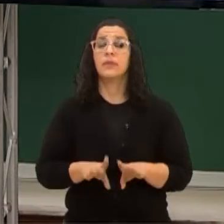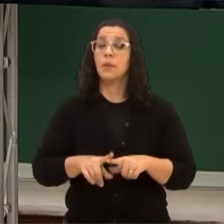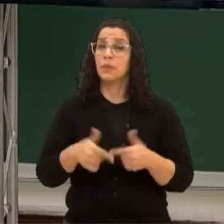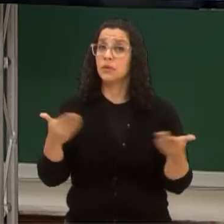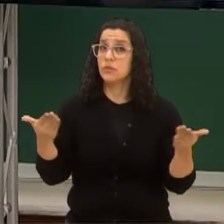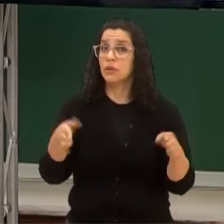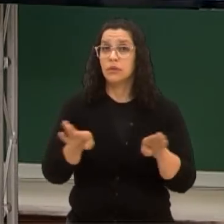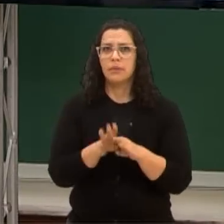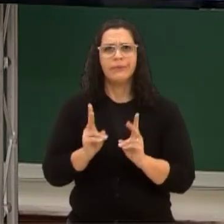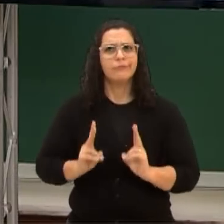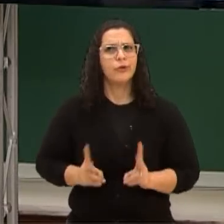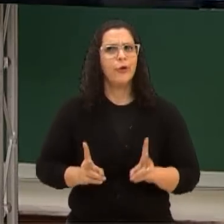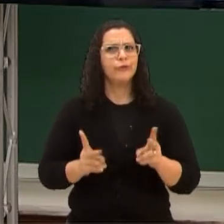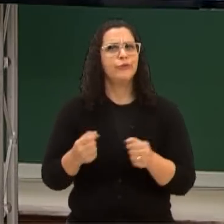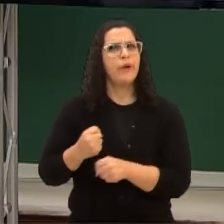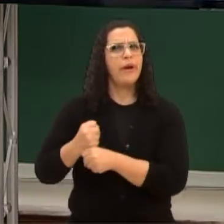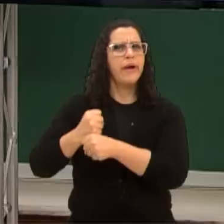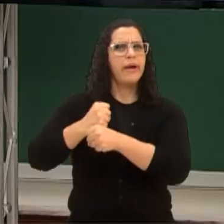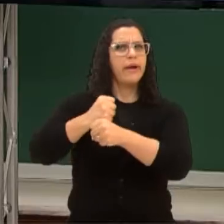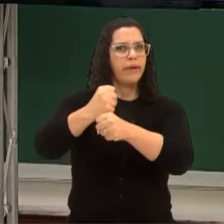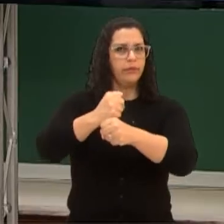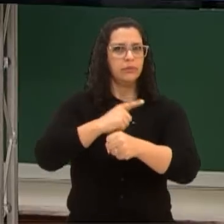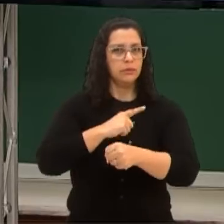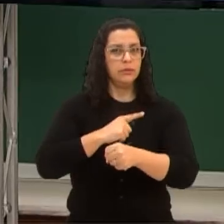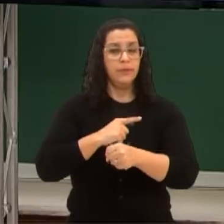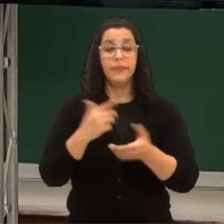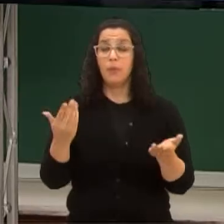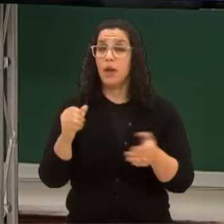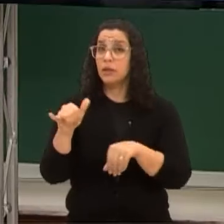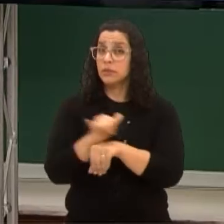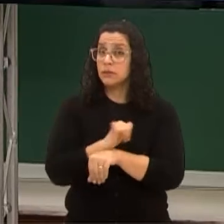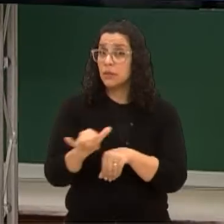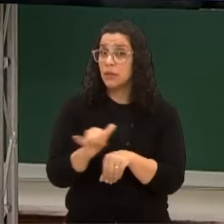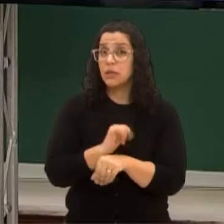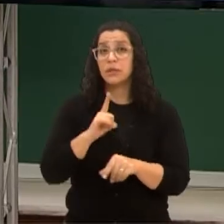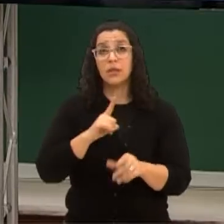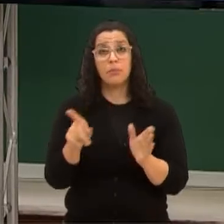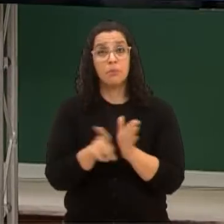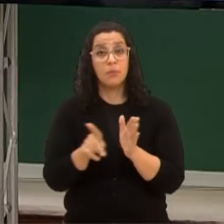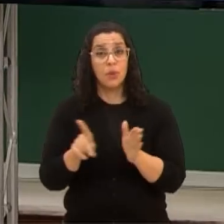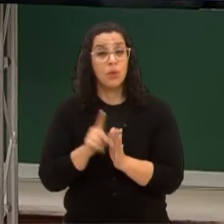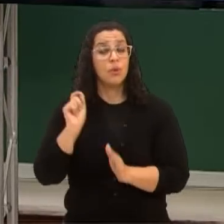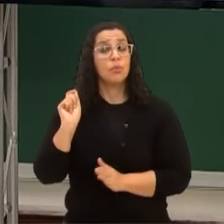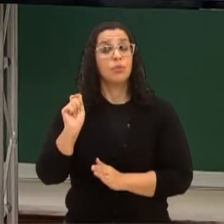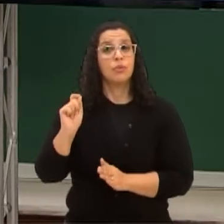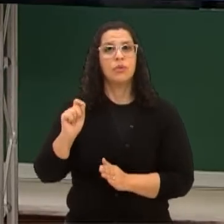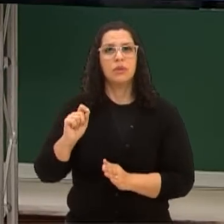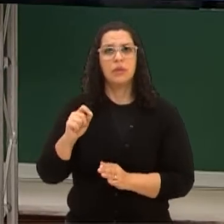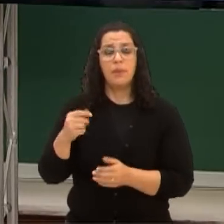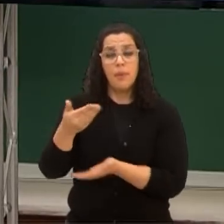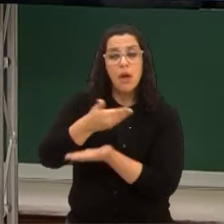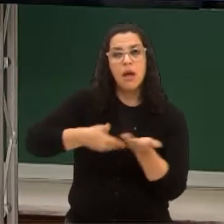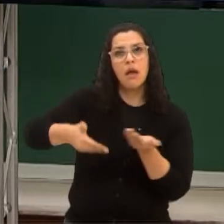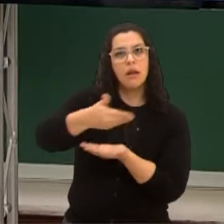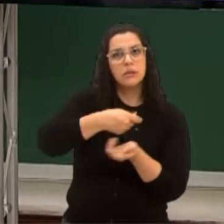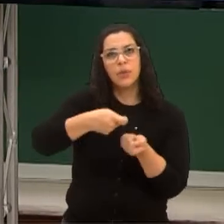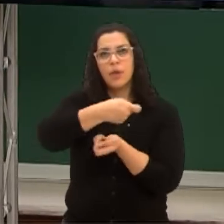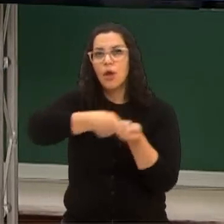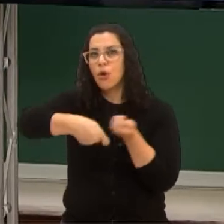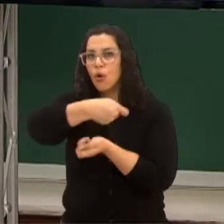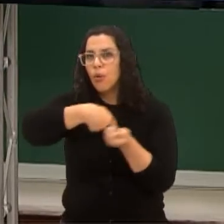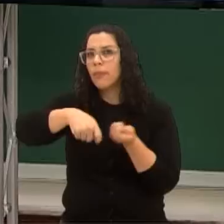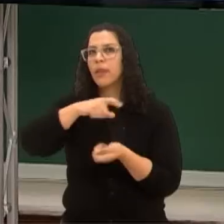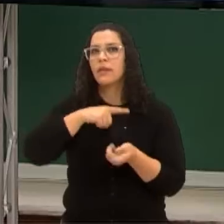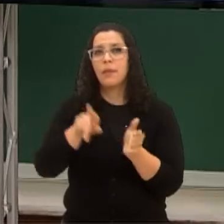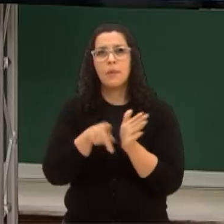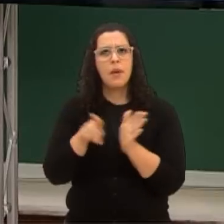que elas perdurem por bastante tempo. Uma das formas de haver essa interação econômica